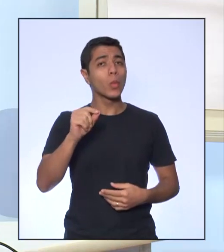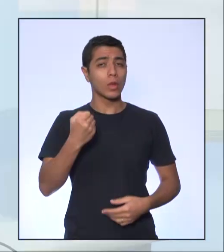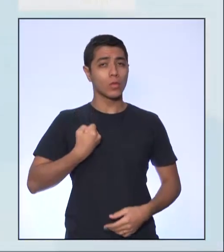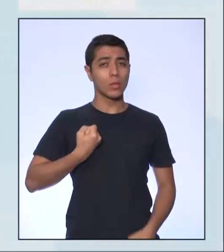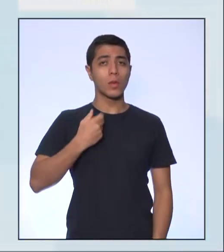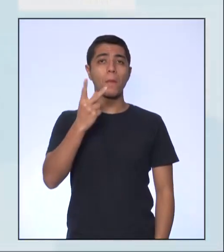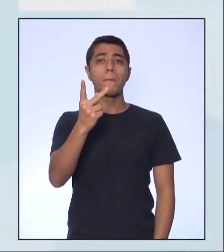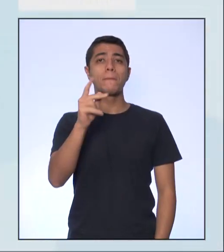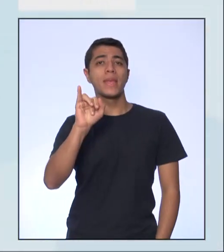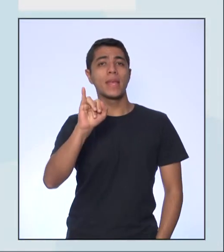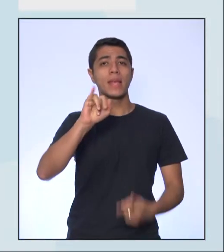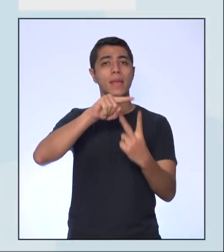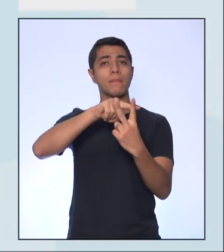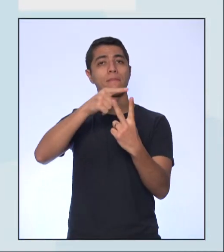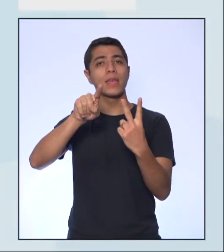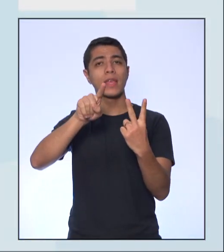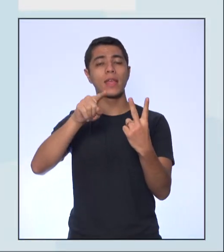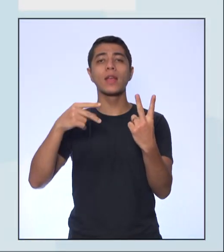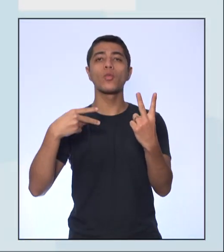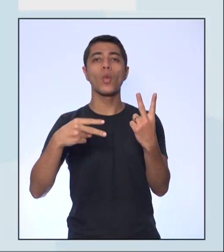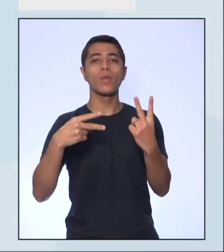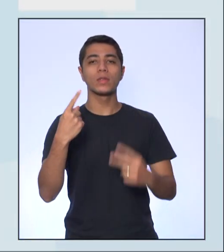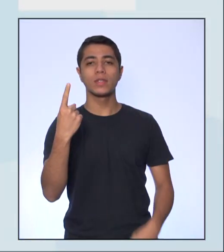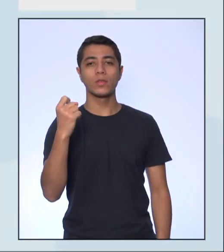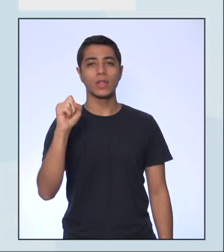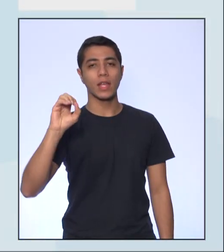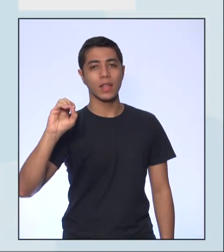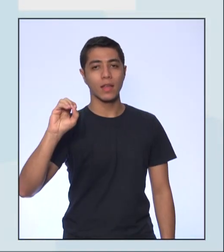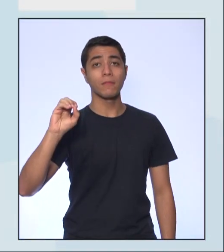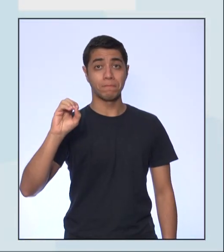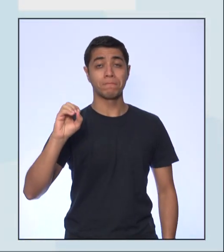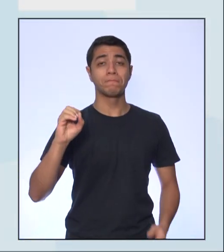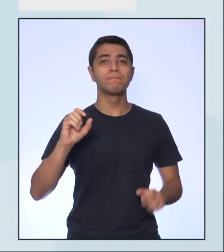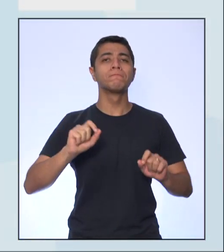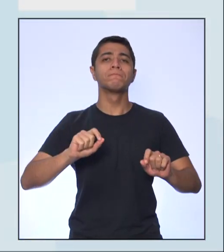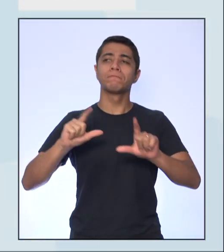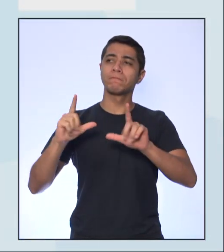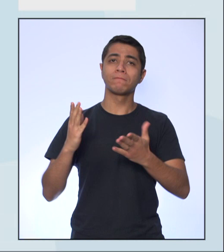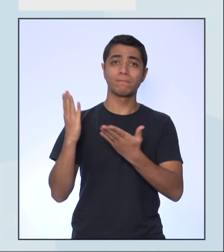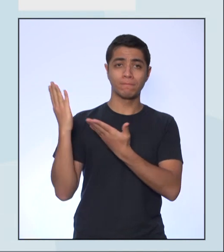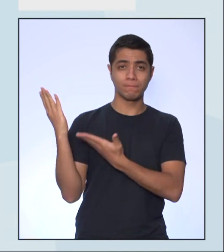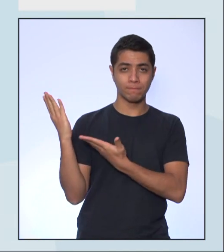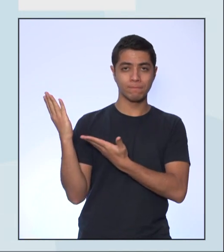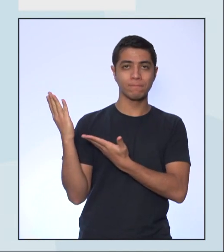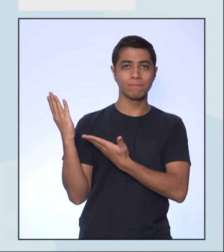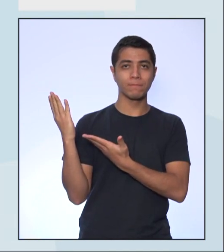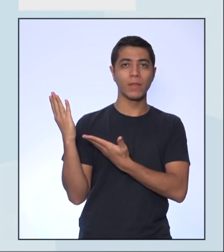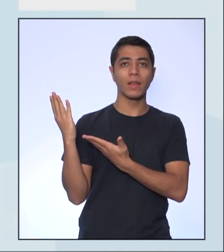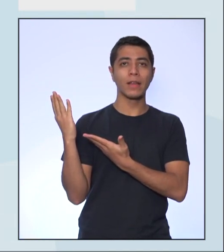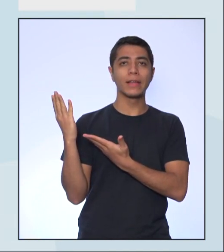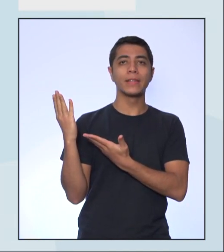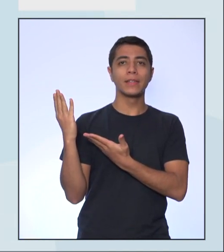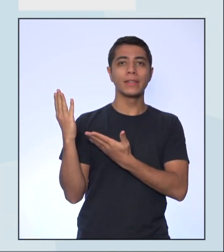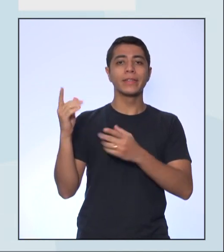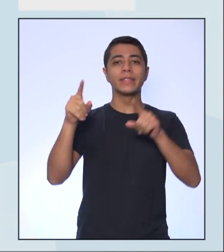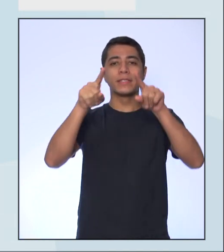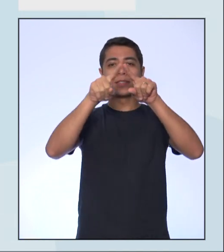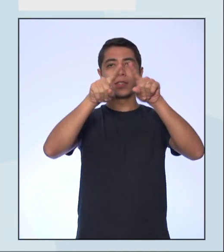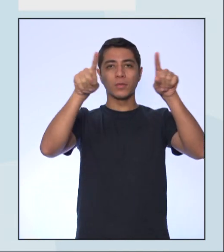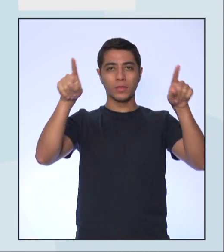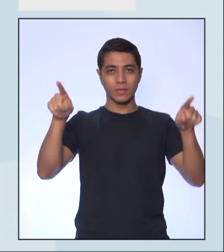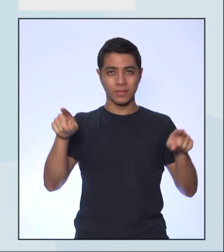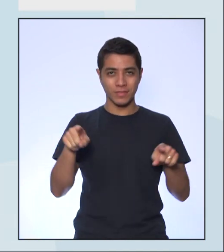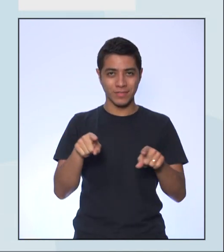tela de vocês vai ter um que nós vimos na aula passada que é o circulo trigonométrico inclusive tem o qr code aí para vocês darem uma